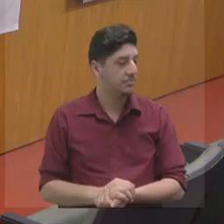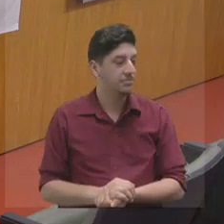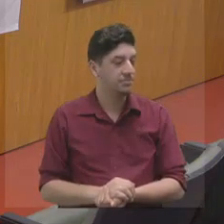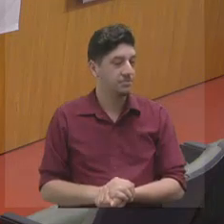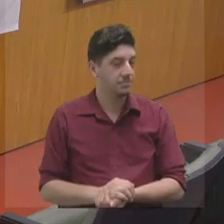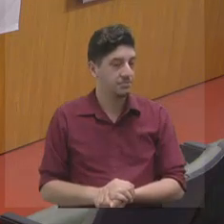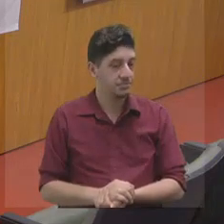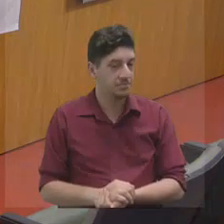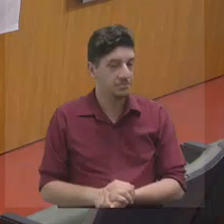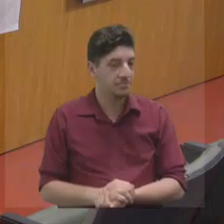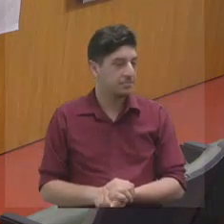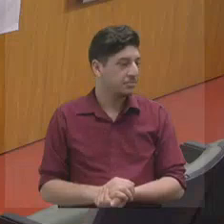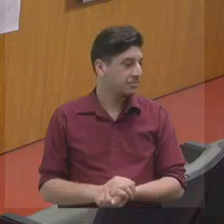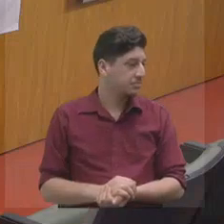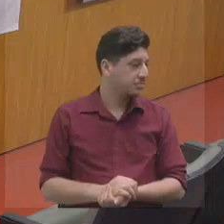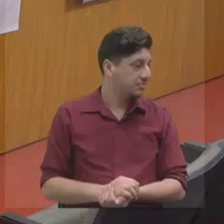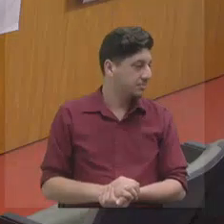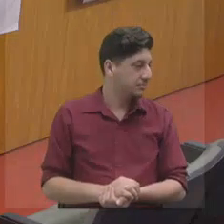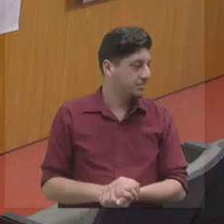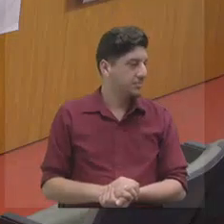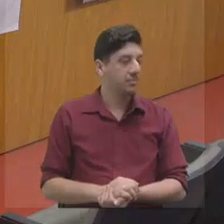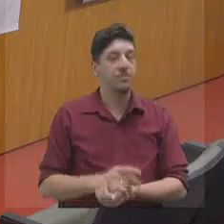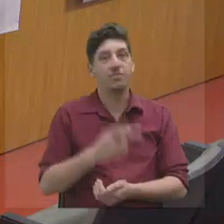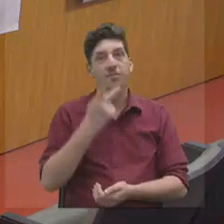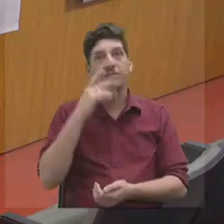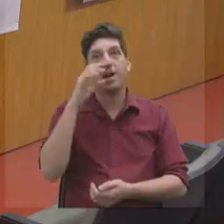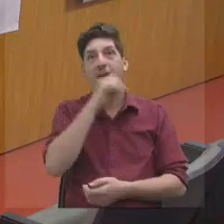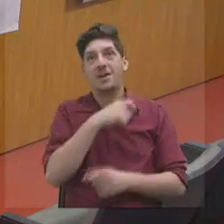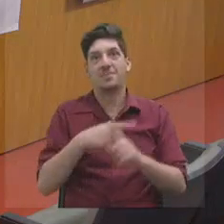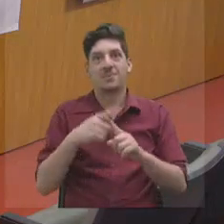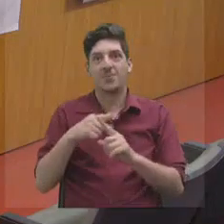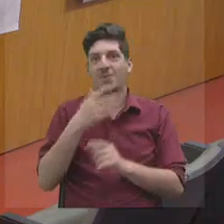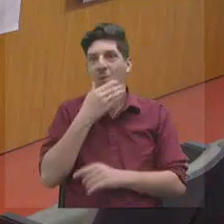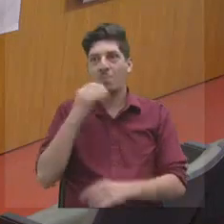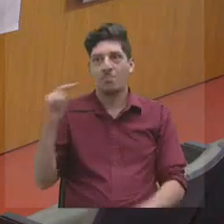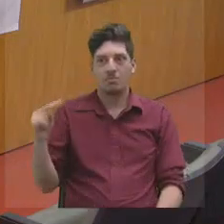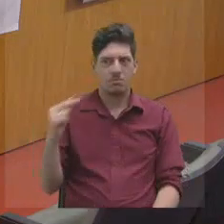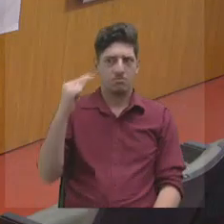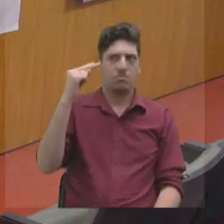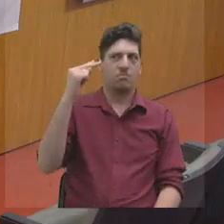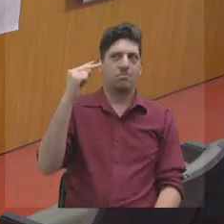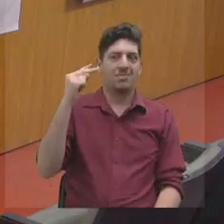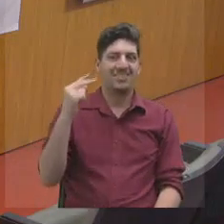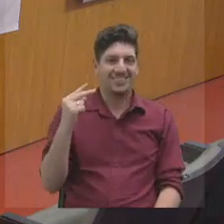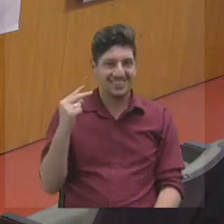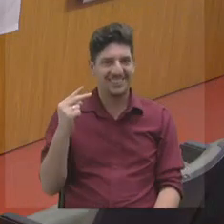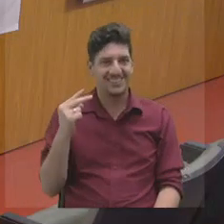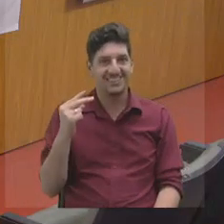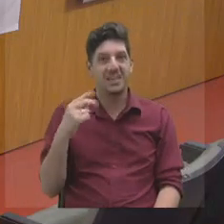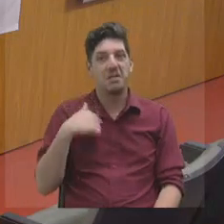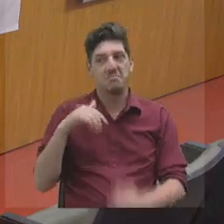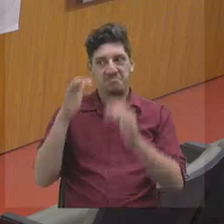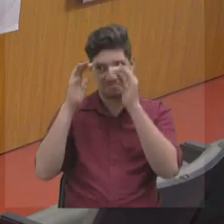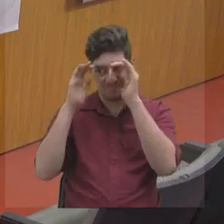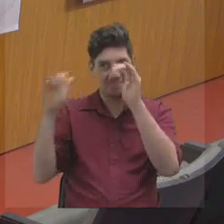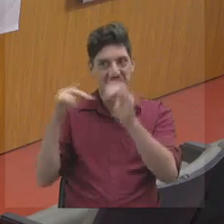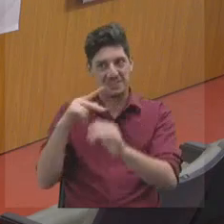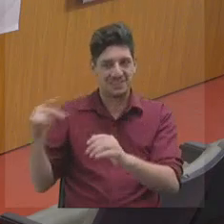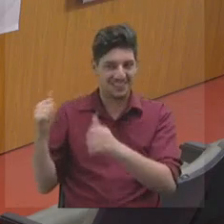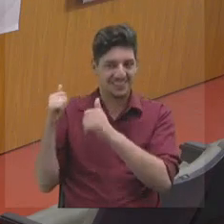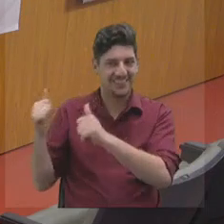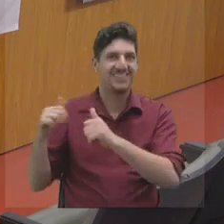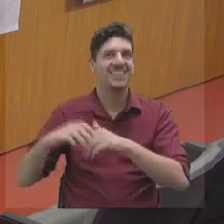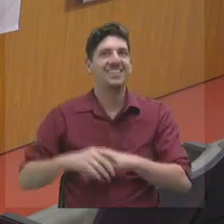eu vou ser bem breve porque o Cristiano já olhou para mim feio aqui e eu sou bem obediente ao meu presidente mas